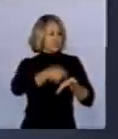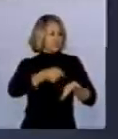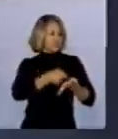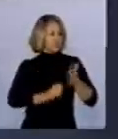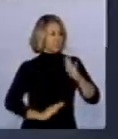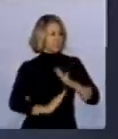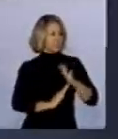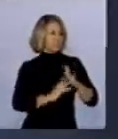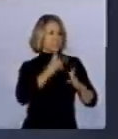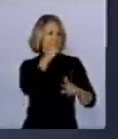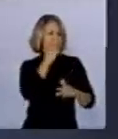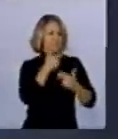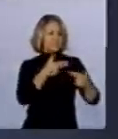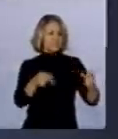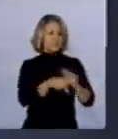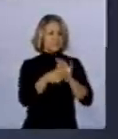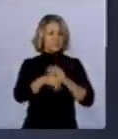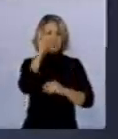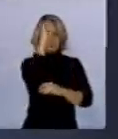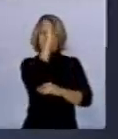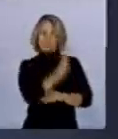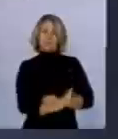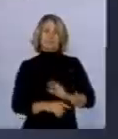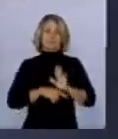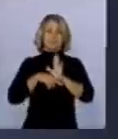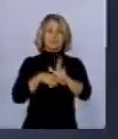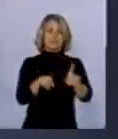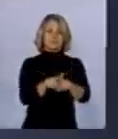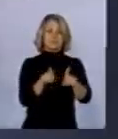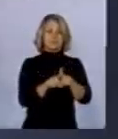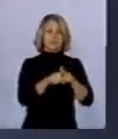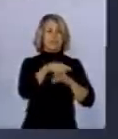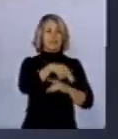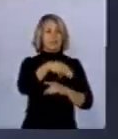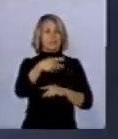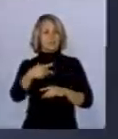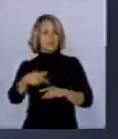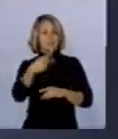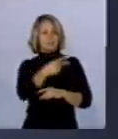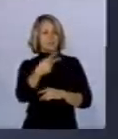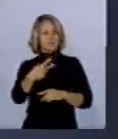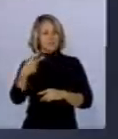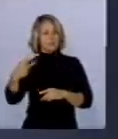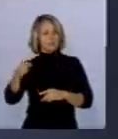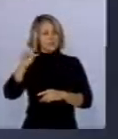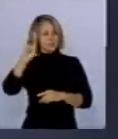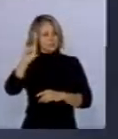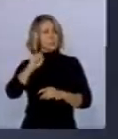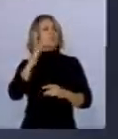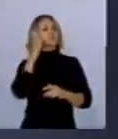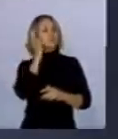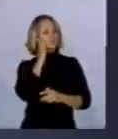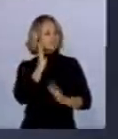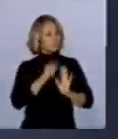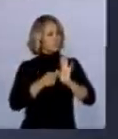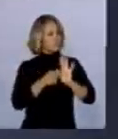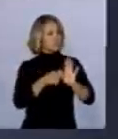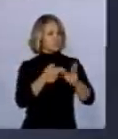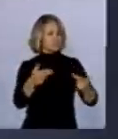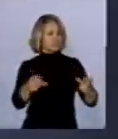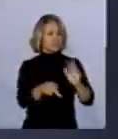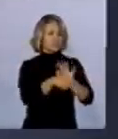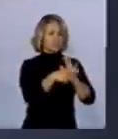que obras brasileiras que atualmente atendem os critérios da MP 2228 que já traz uma definição do que seria a obra audiovisual